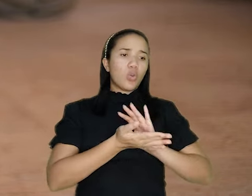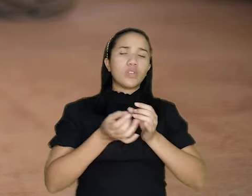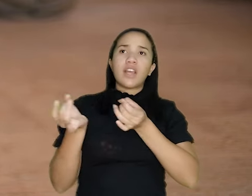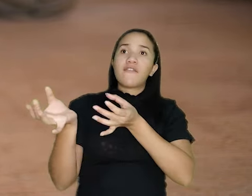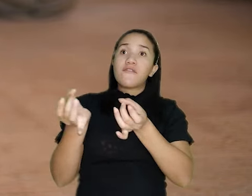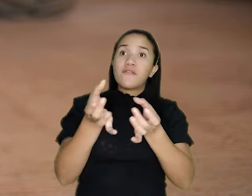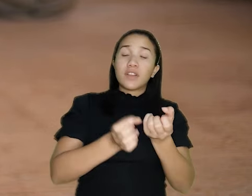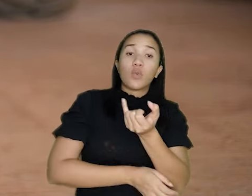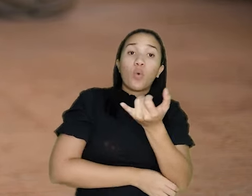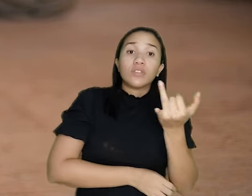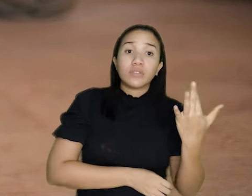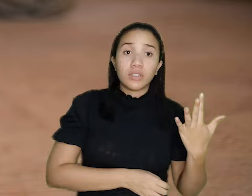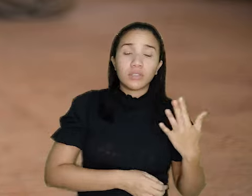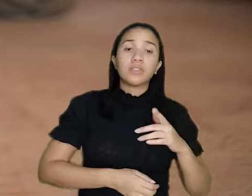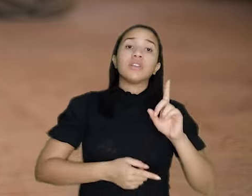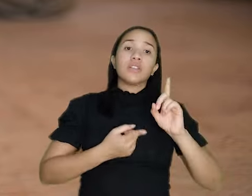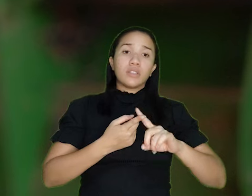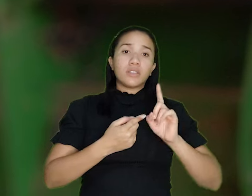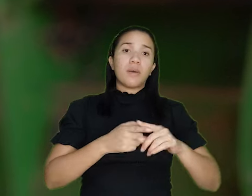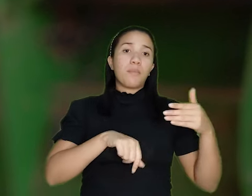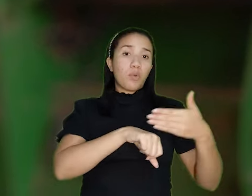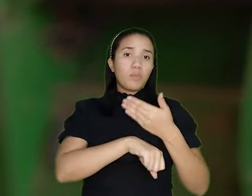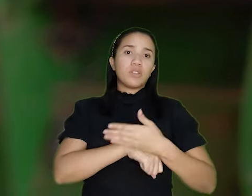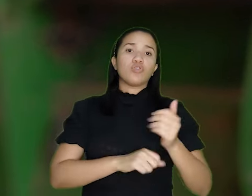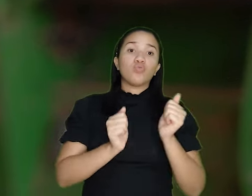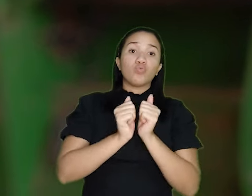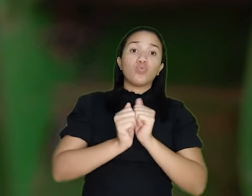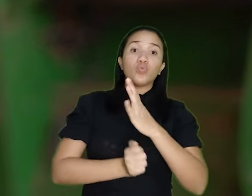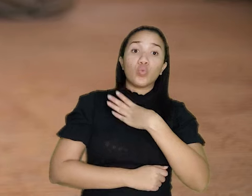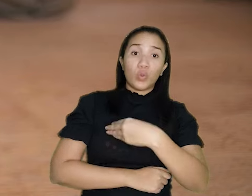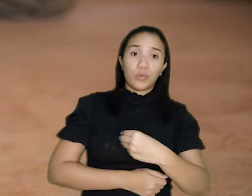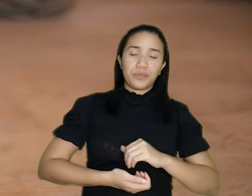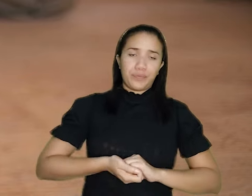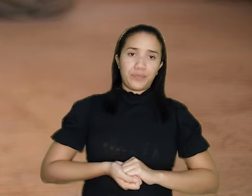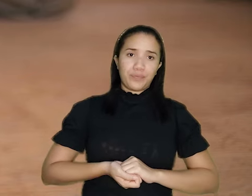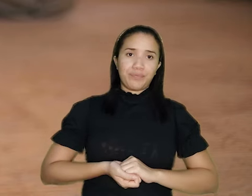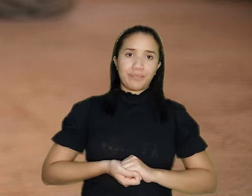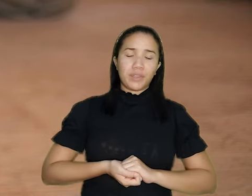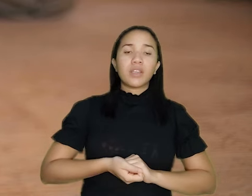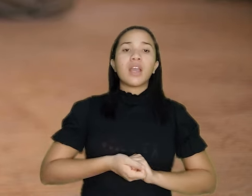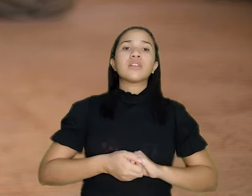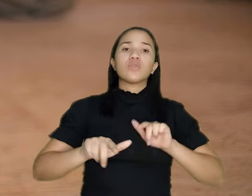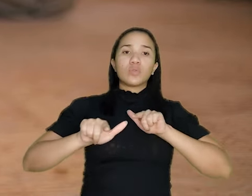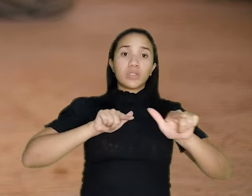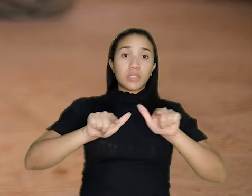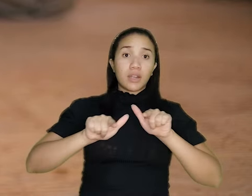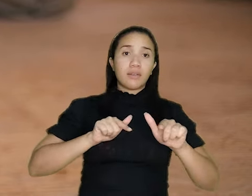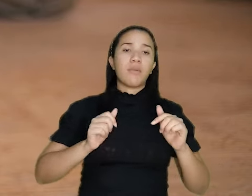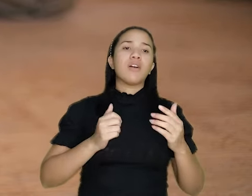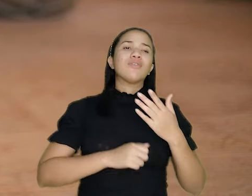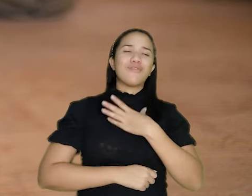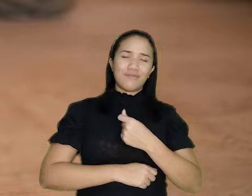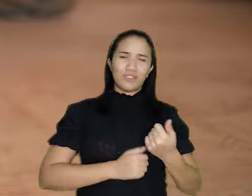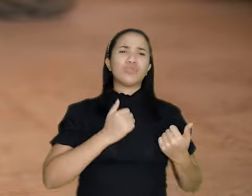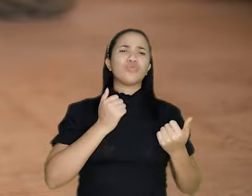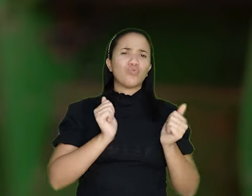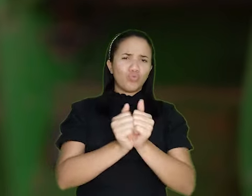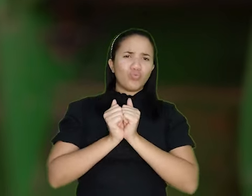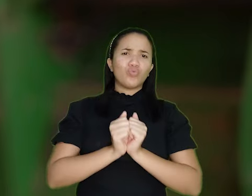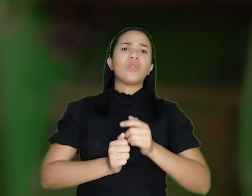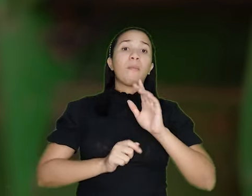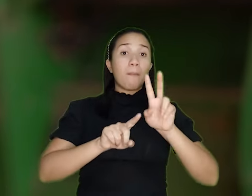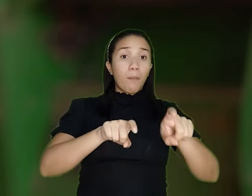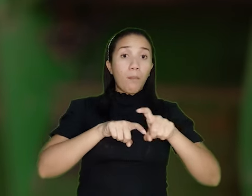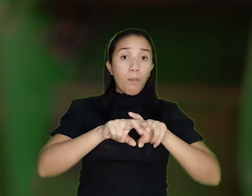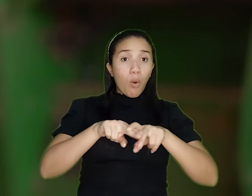recurso, vender grandes quantidades, também com participação dos filhos. A maioria dos negócios, os filhos estão juntos. Então